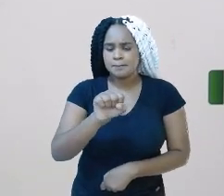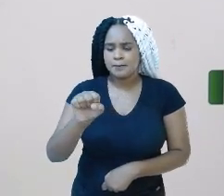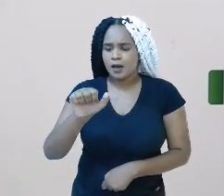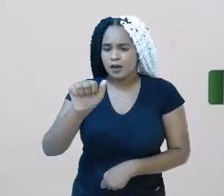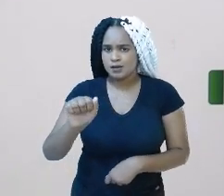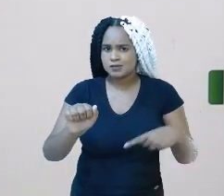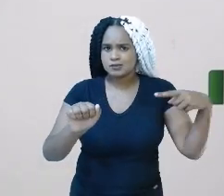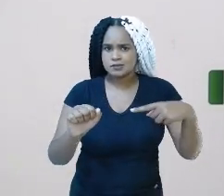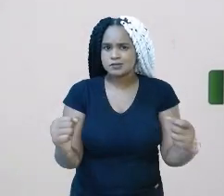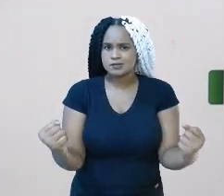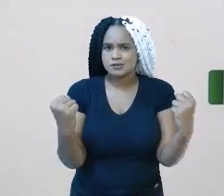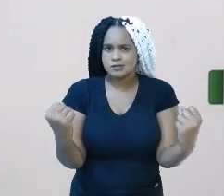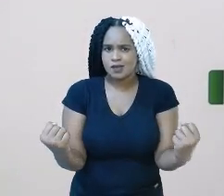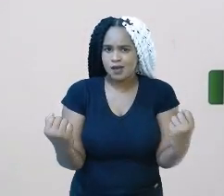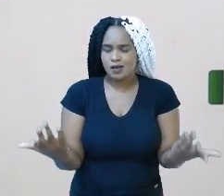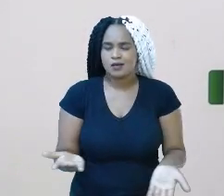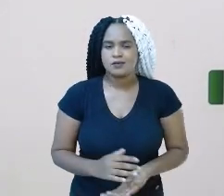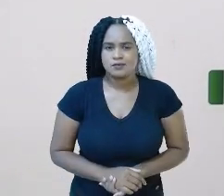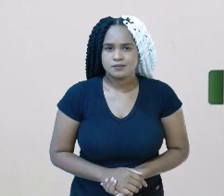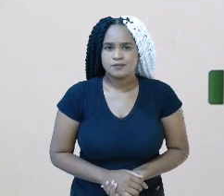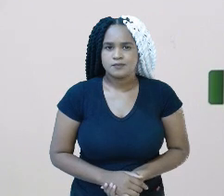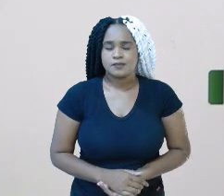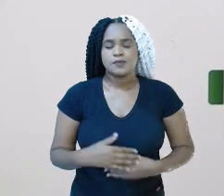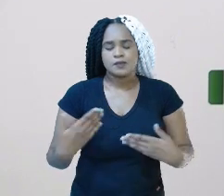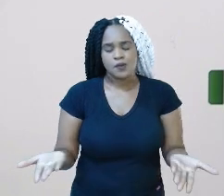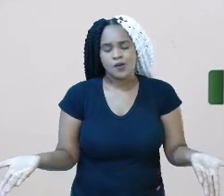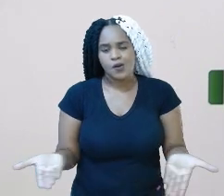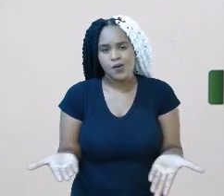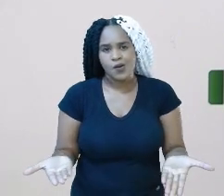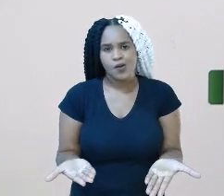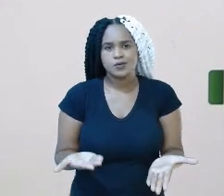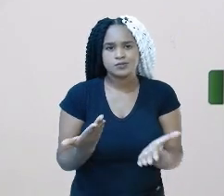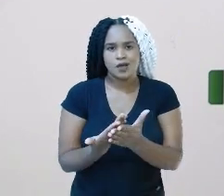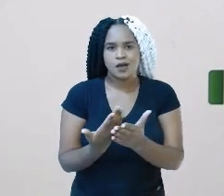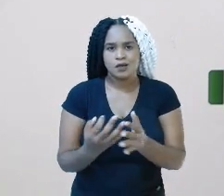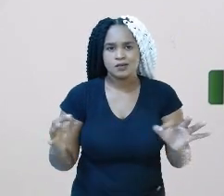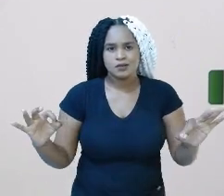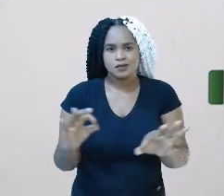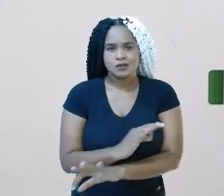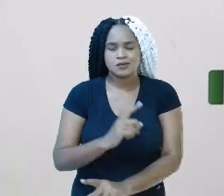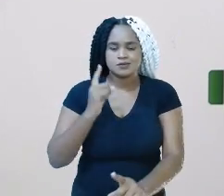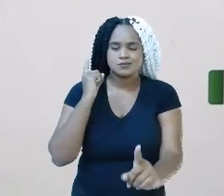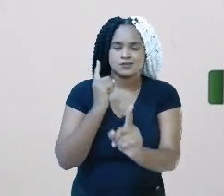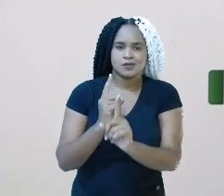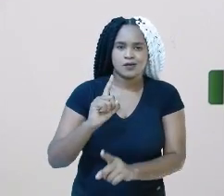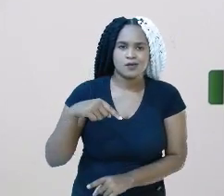já deixo essa pergunta para você. Por hoje a aula fica por aqui e a